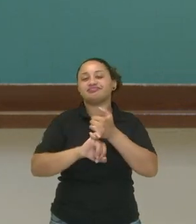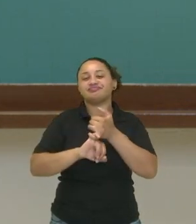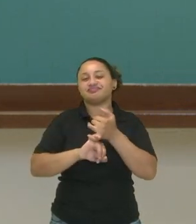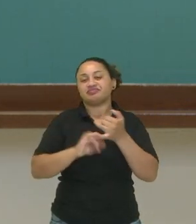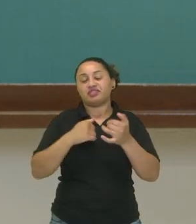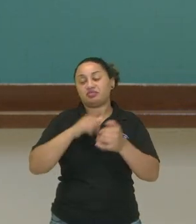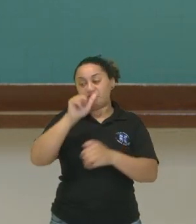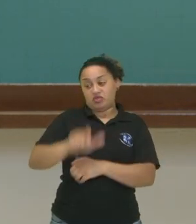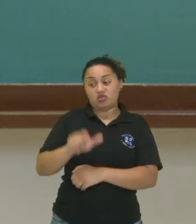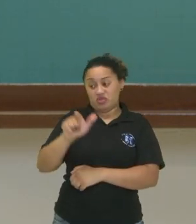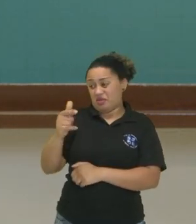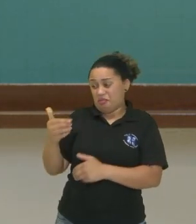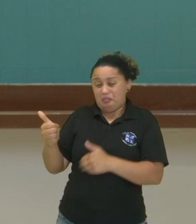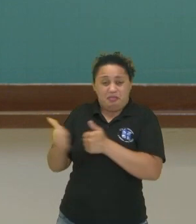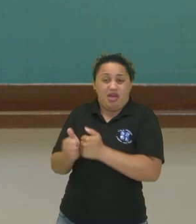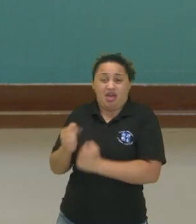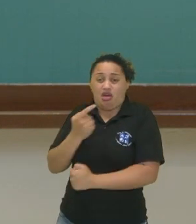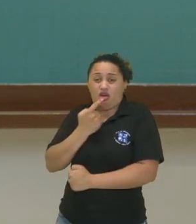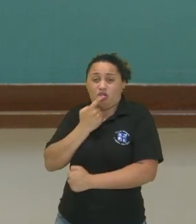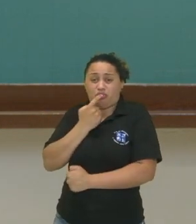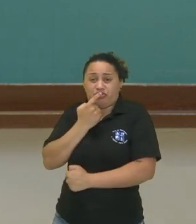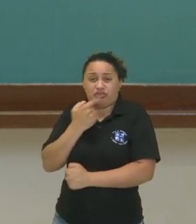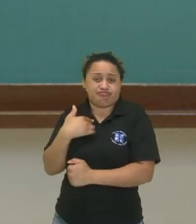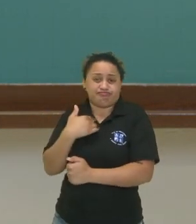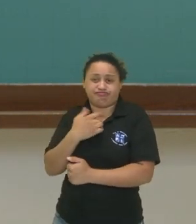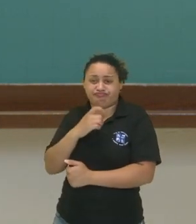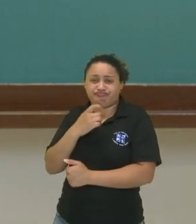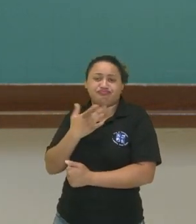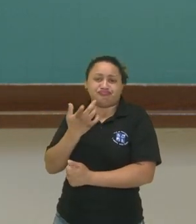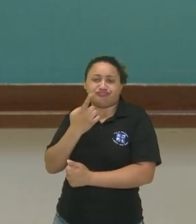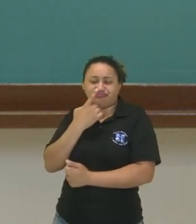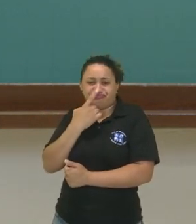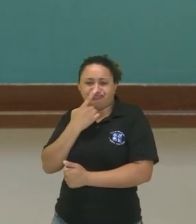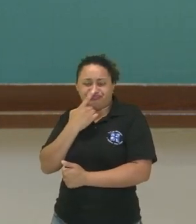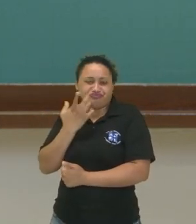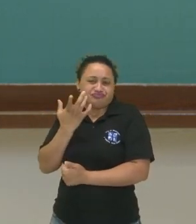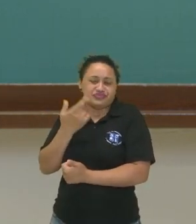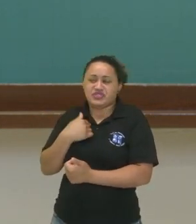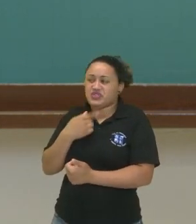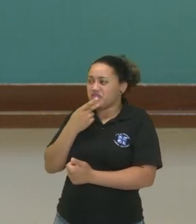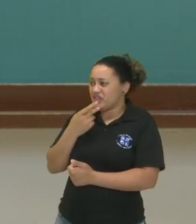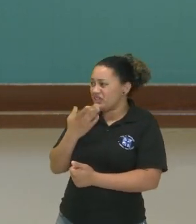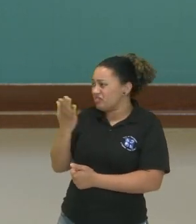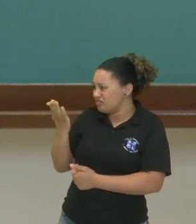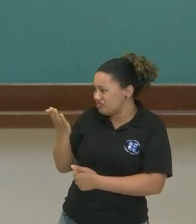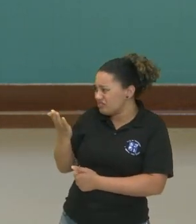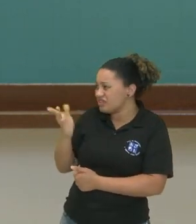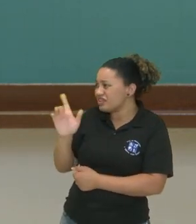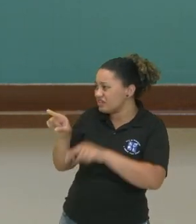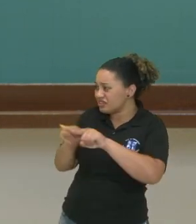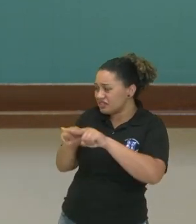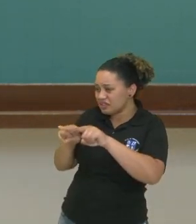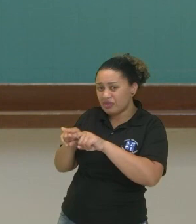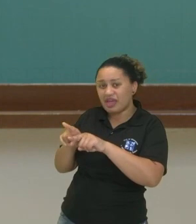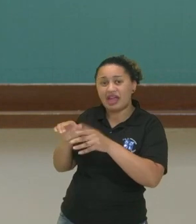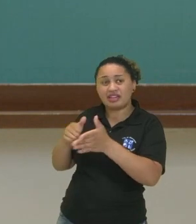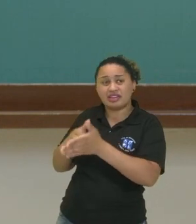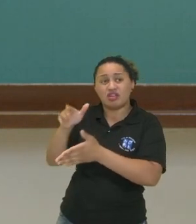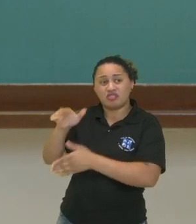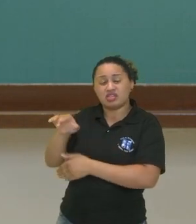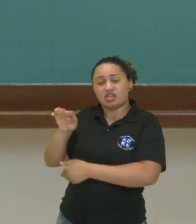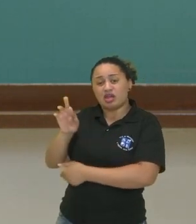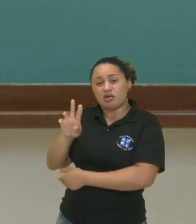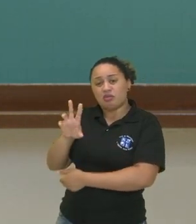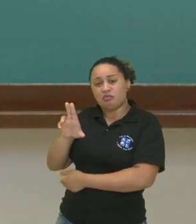muito conhecida sua, né, faz alguma coisa que você considera como um traidor, você fala assim, pô, mas até tu, Brutus. A expressão até tu,